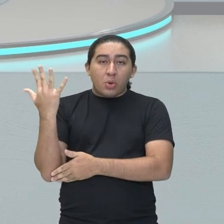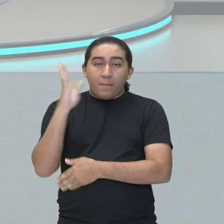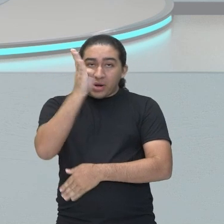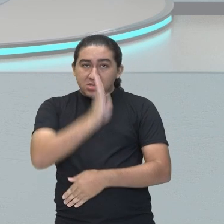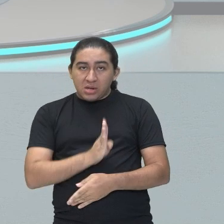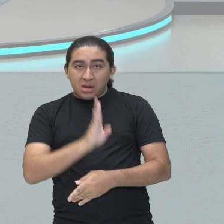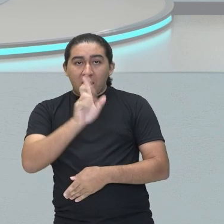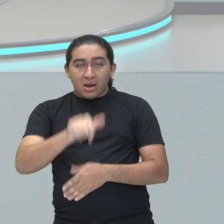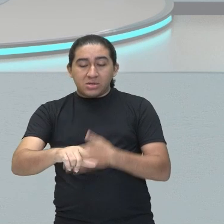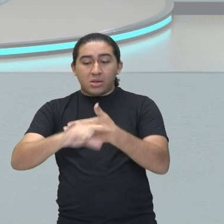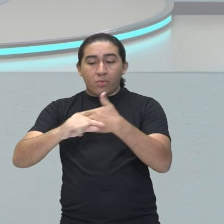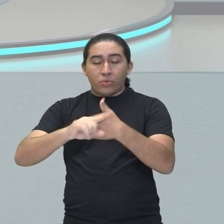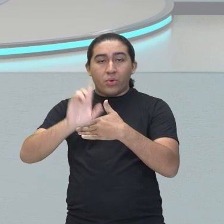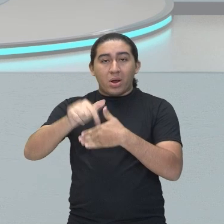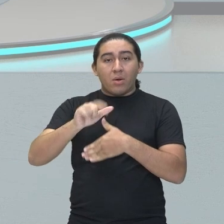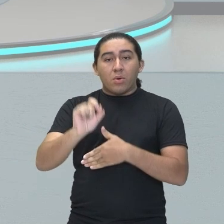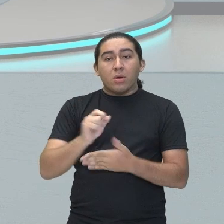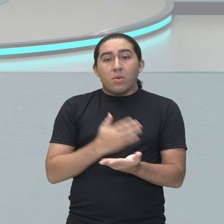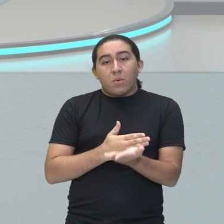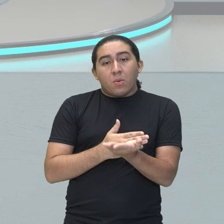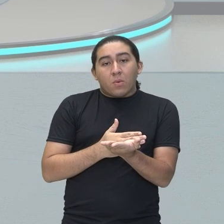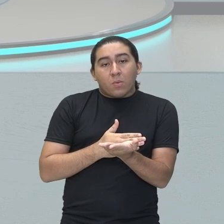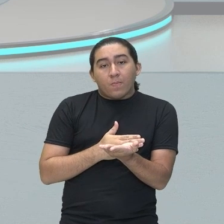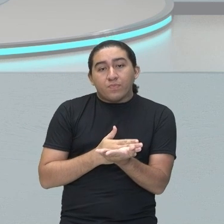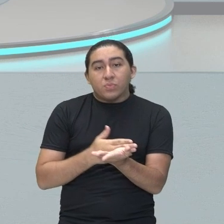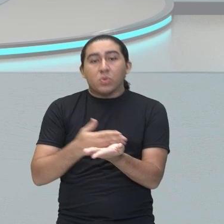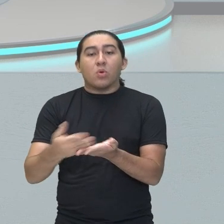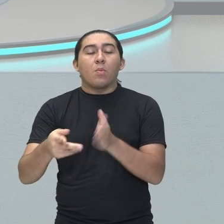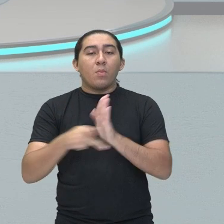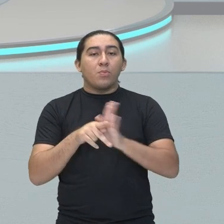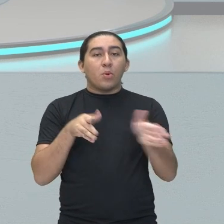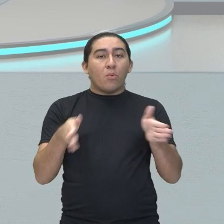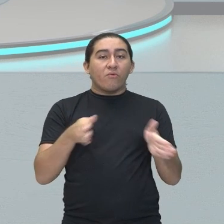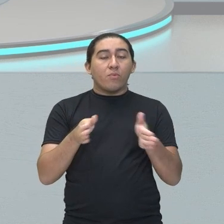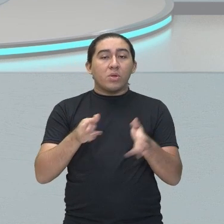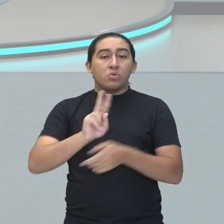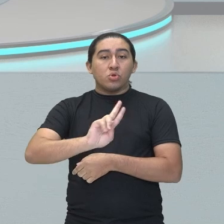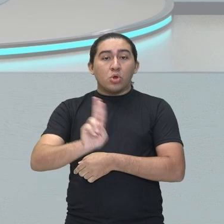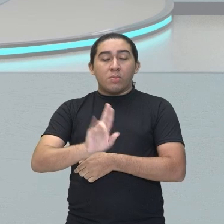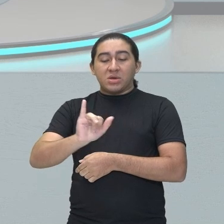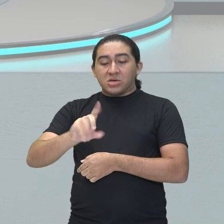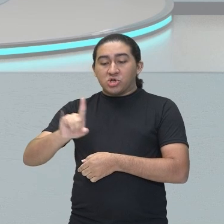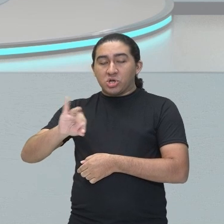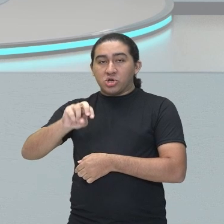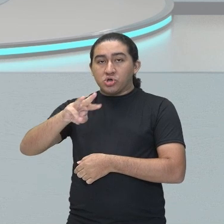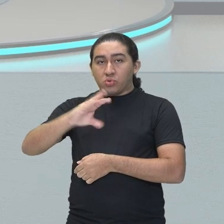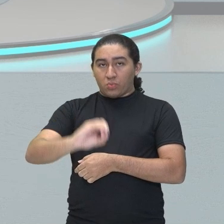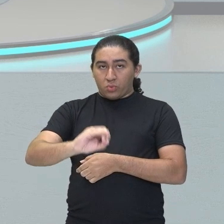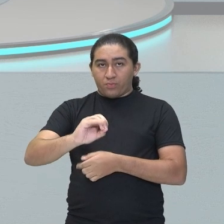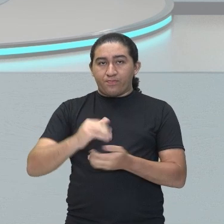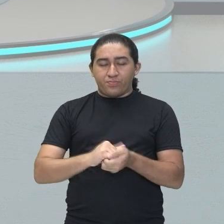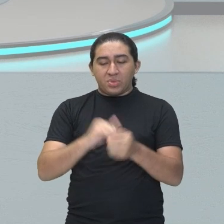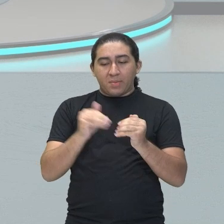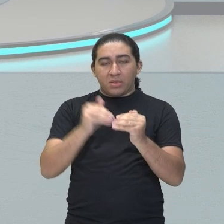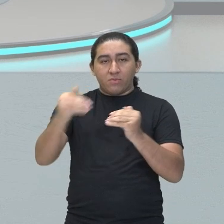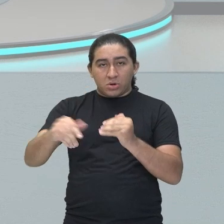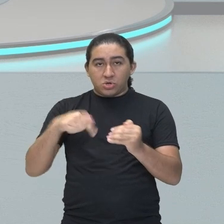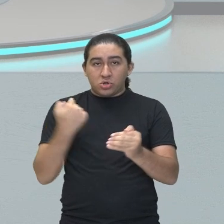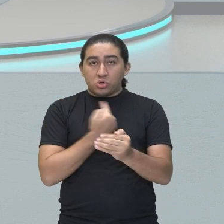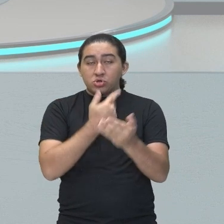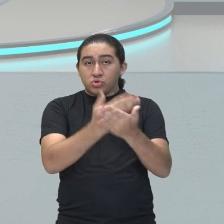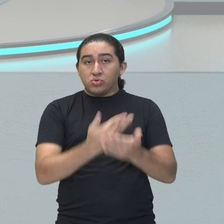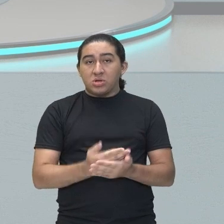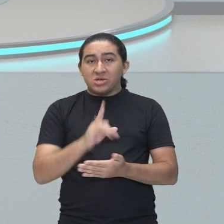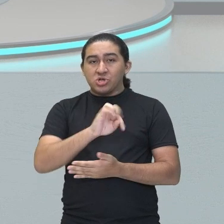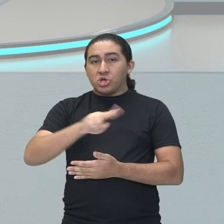um precursor do indianismo. Então, nós vamos estudar mais à frente sobre indianismo,